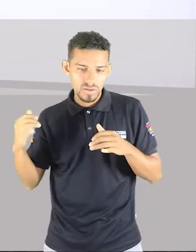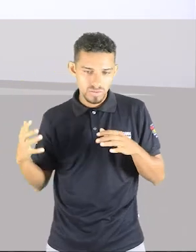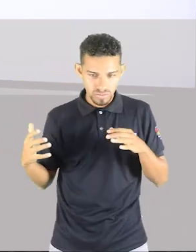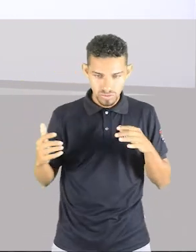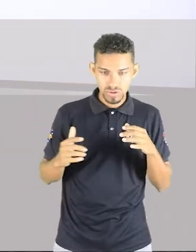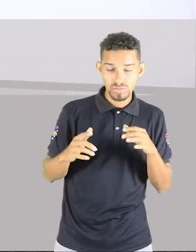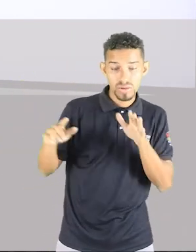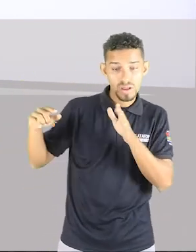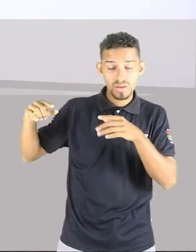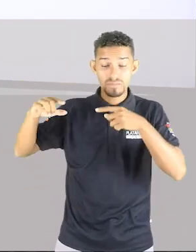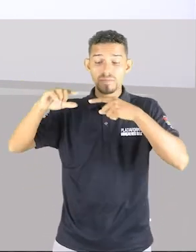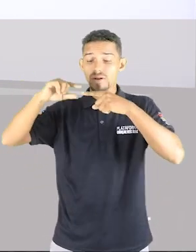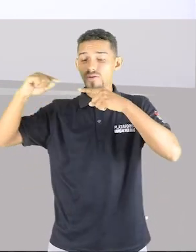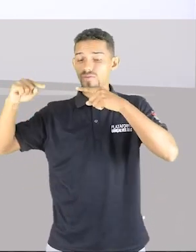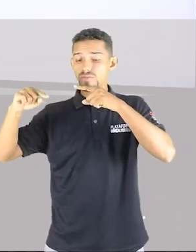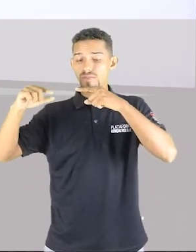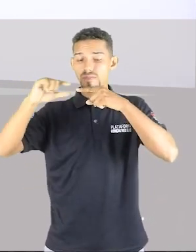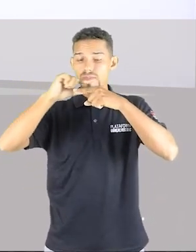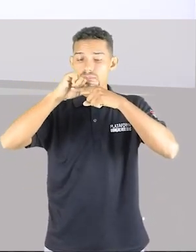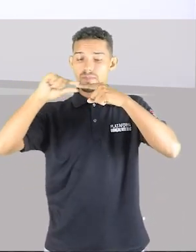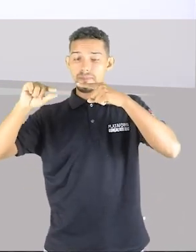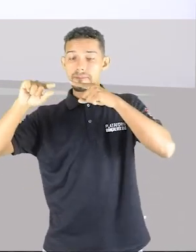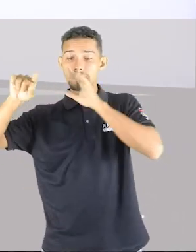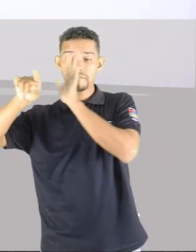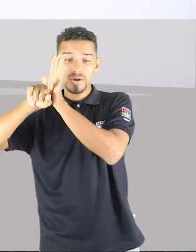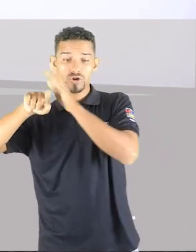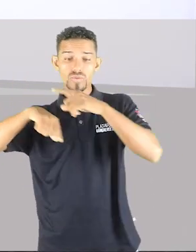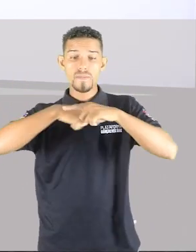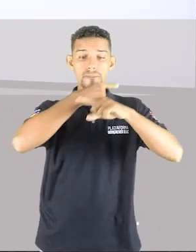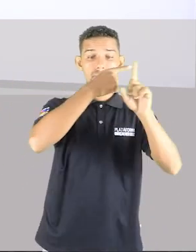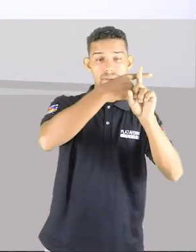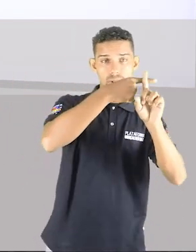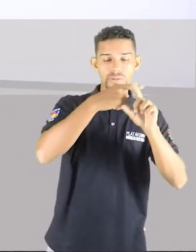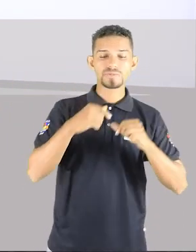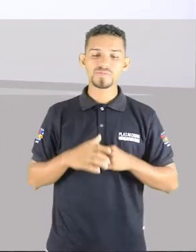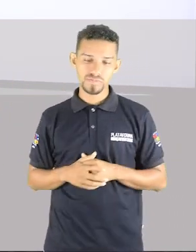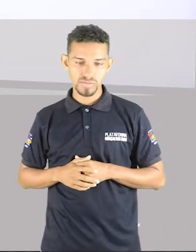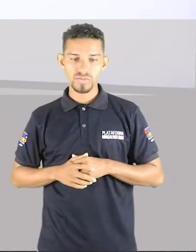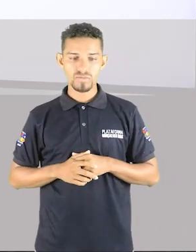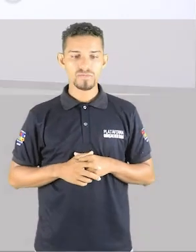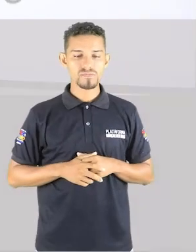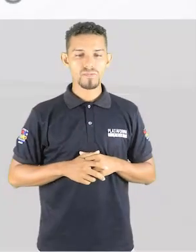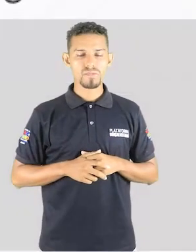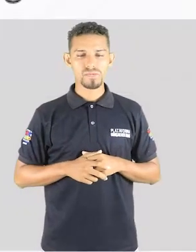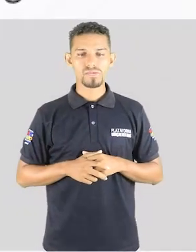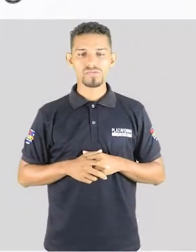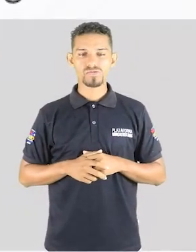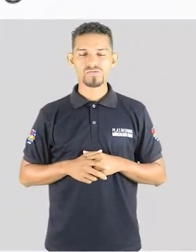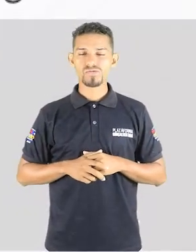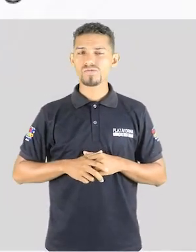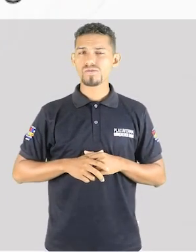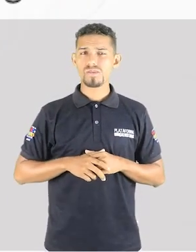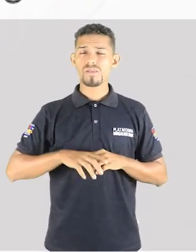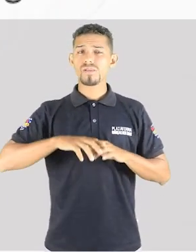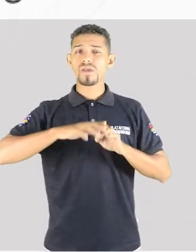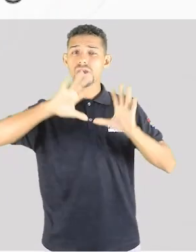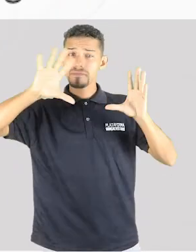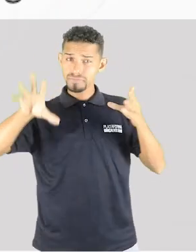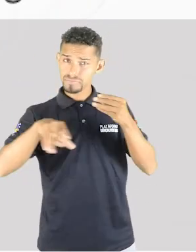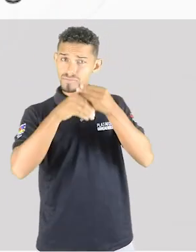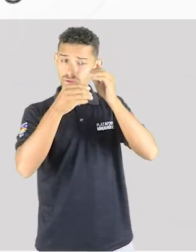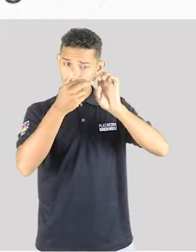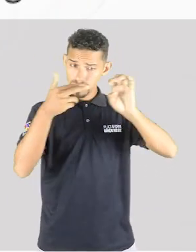vem pelo menor potencial beleza vamos lá elementos do circuito